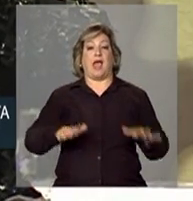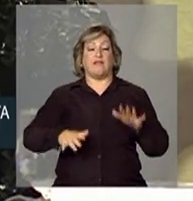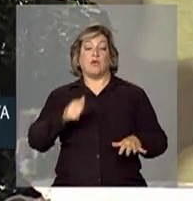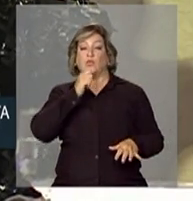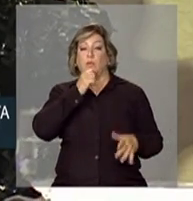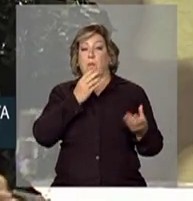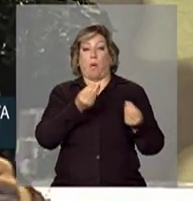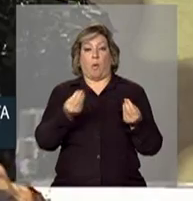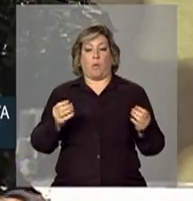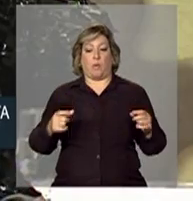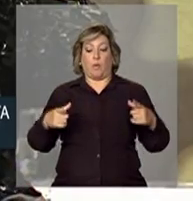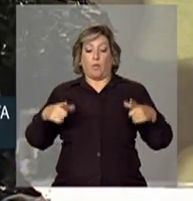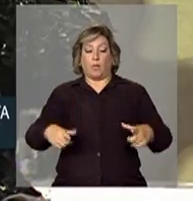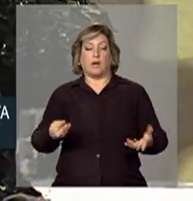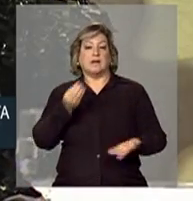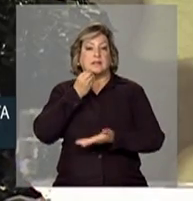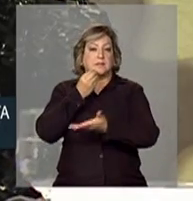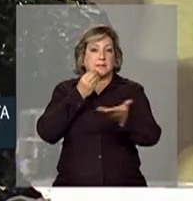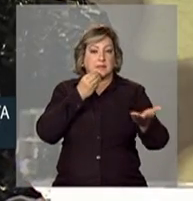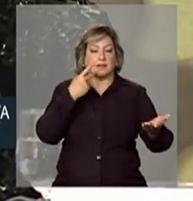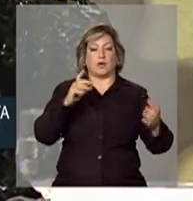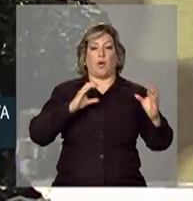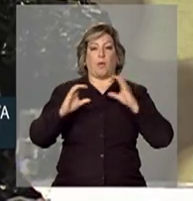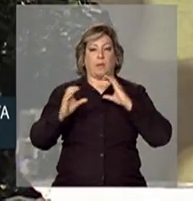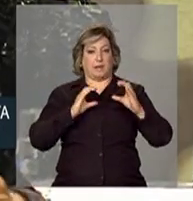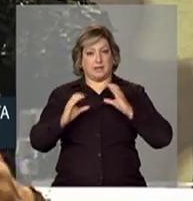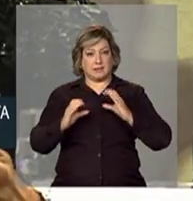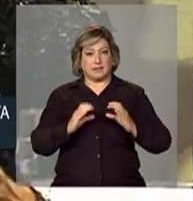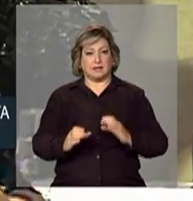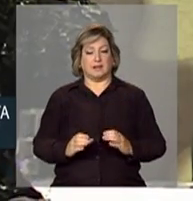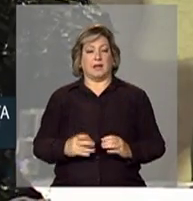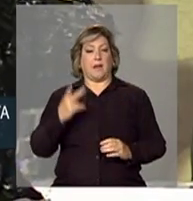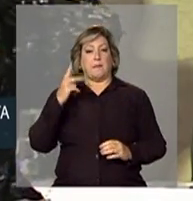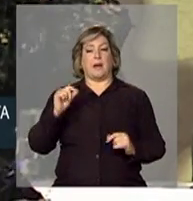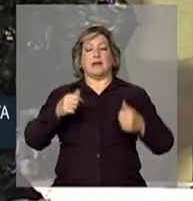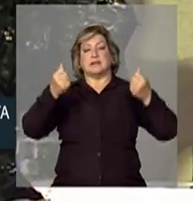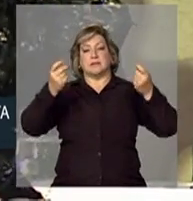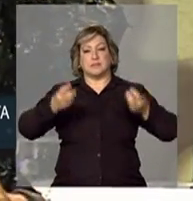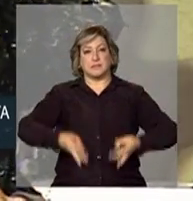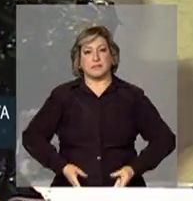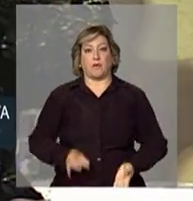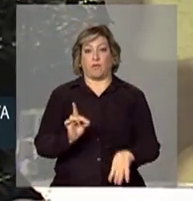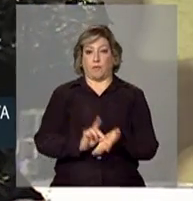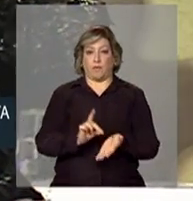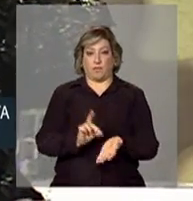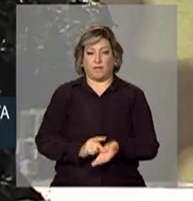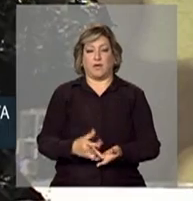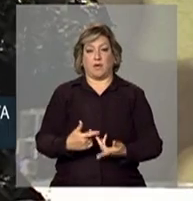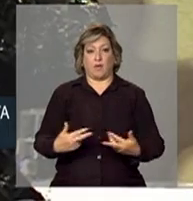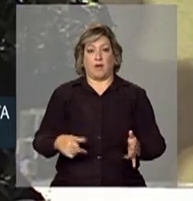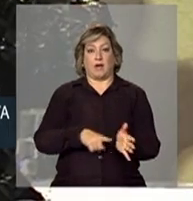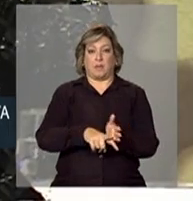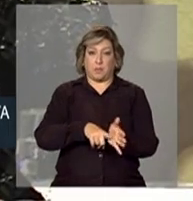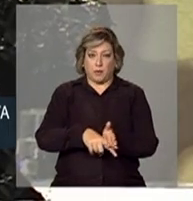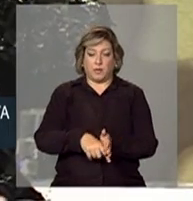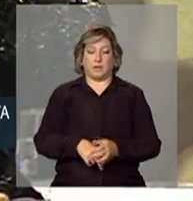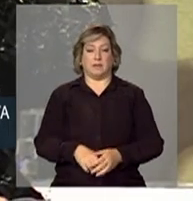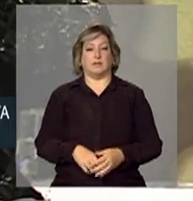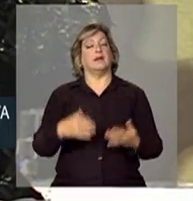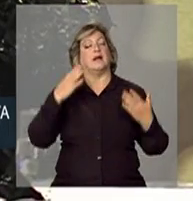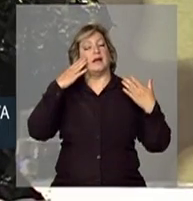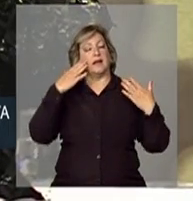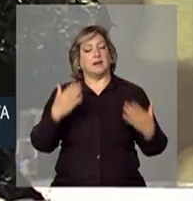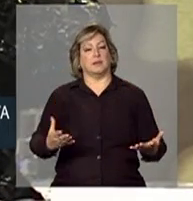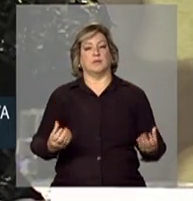espaços nos seus meios de comunicação para contar os fatos que apuram.